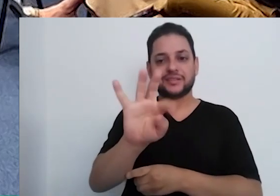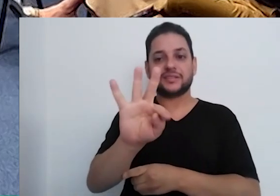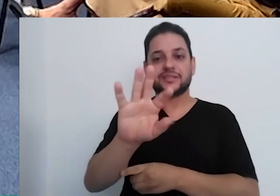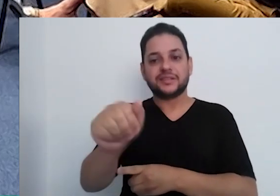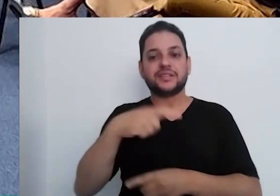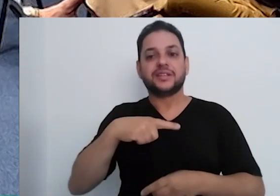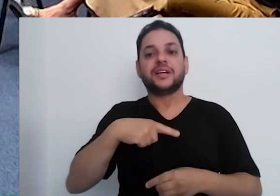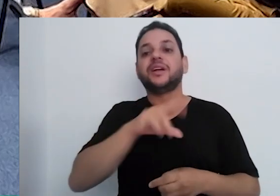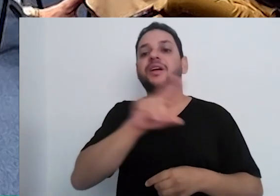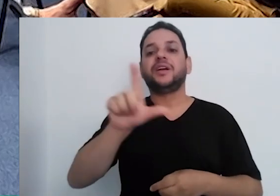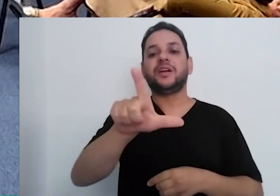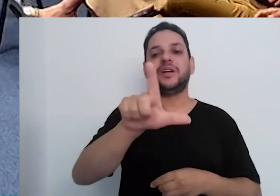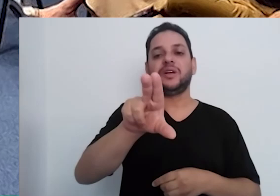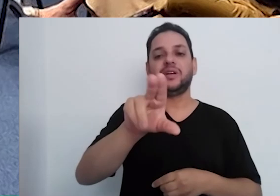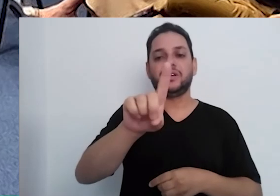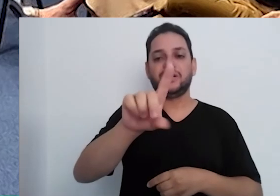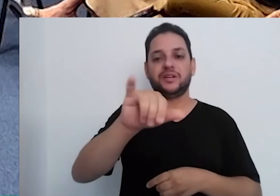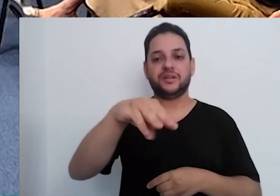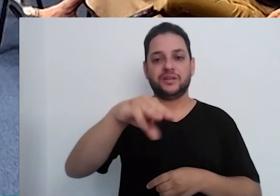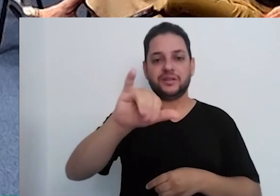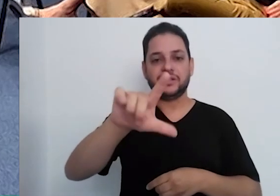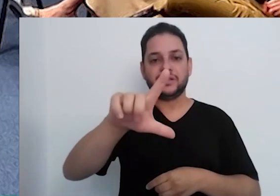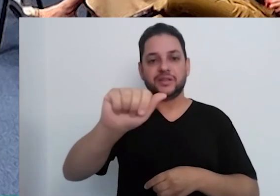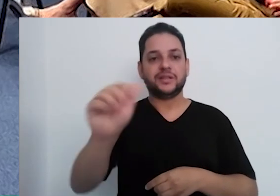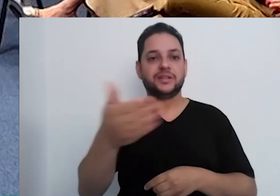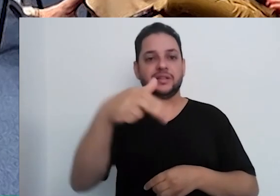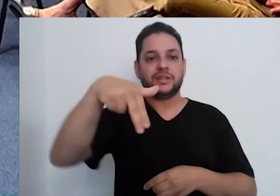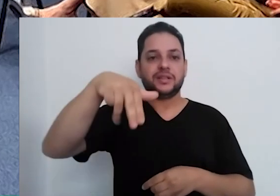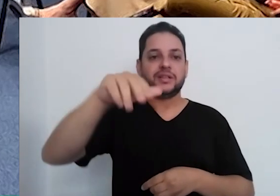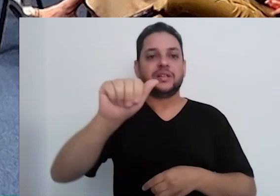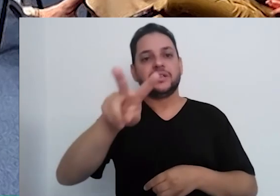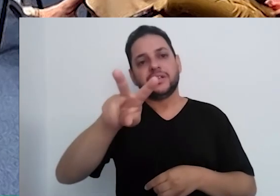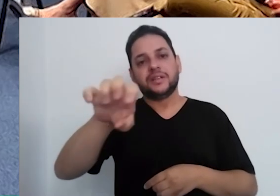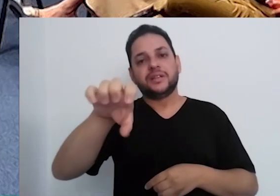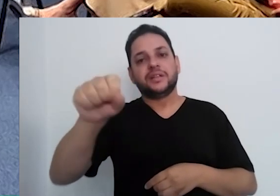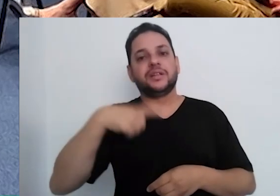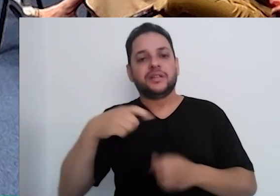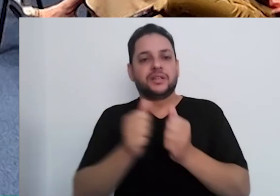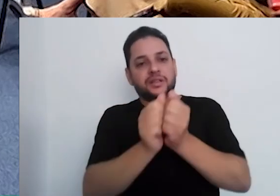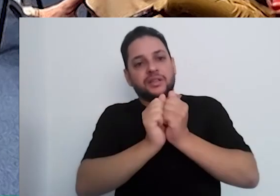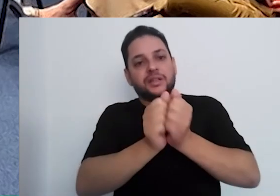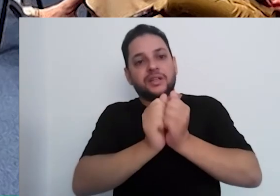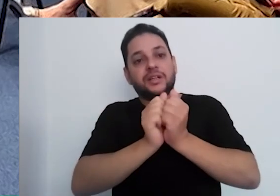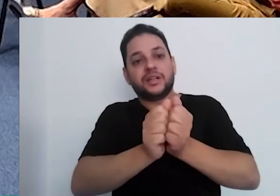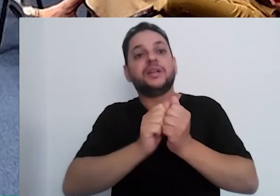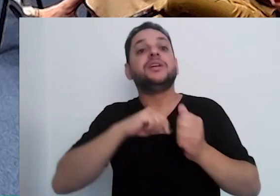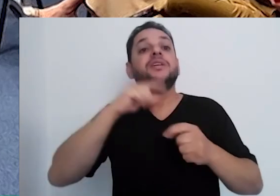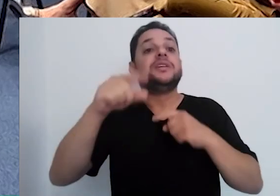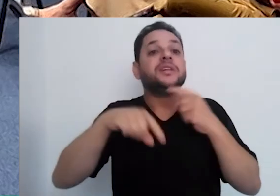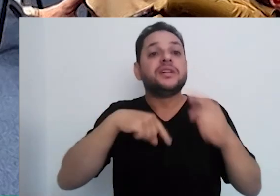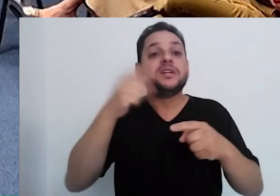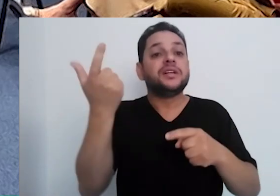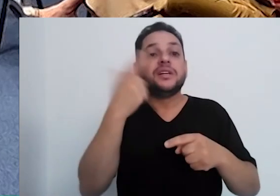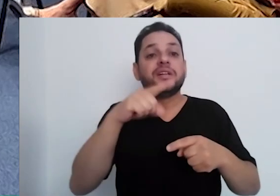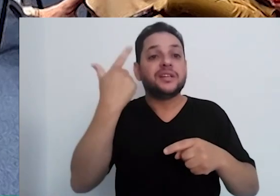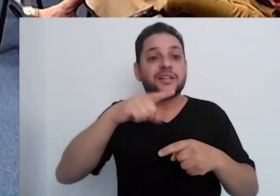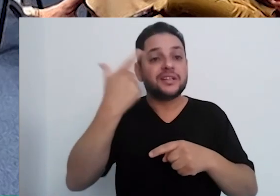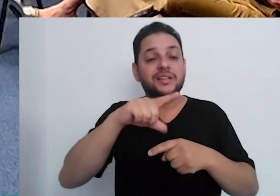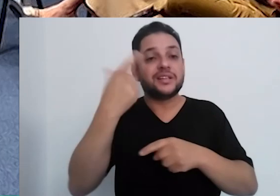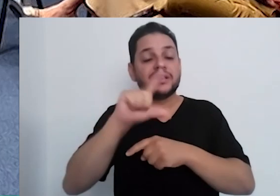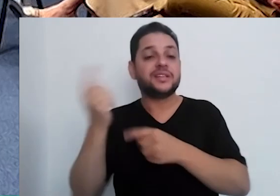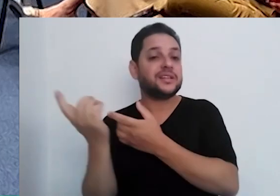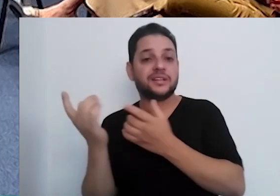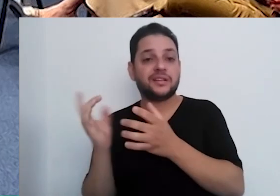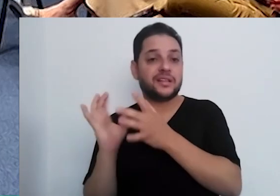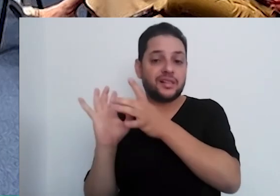melan que Tava acompanhando a gente naquilo tudo e e a gente não conseguia fazer a ligação de um episódio pro outro e a e a e